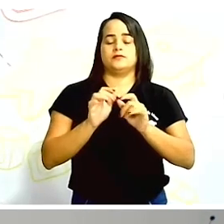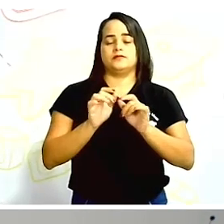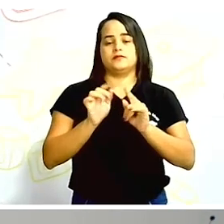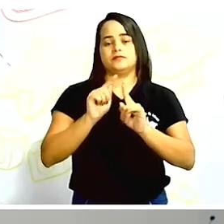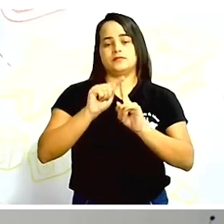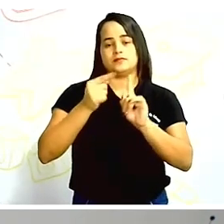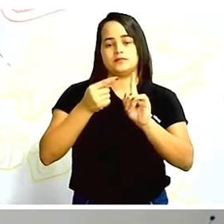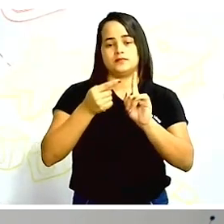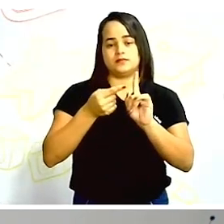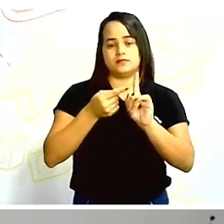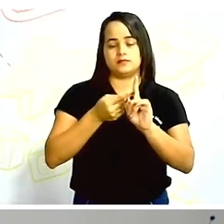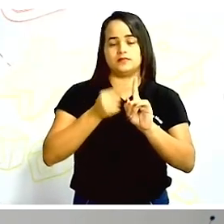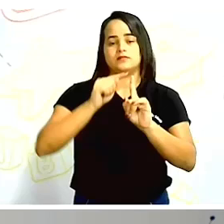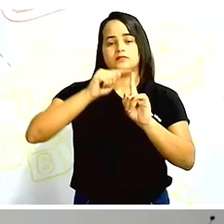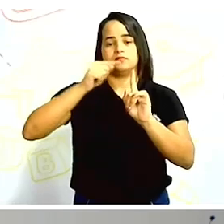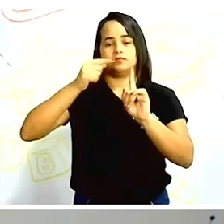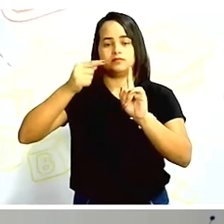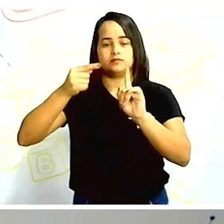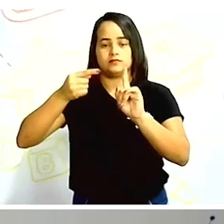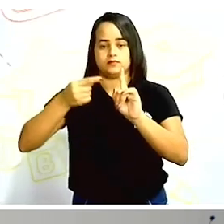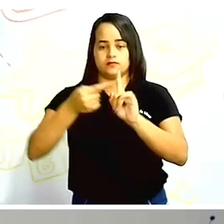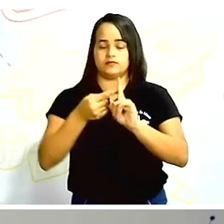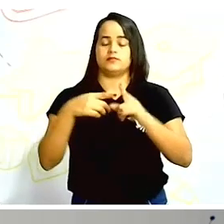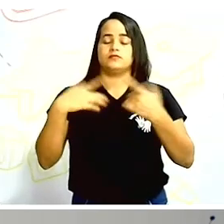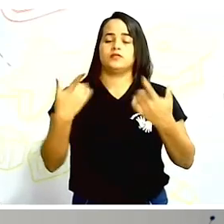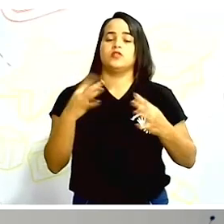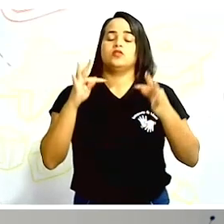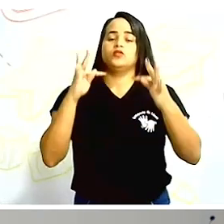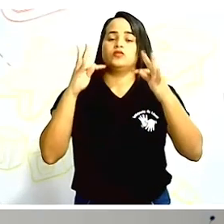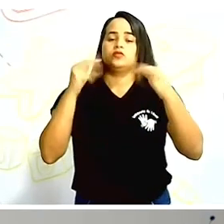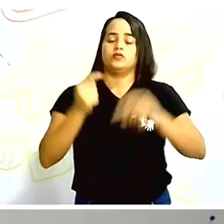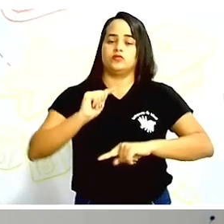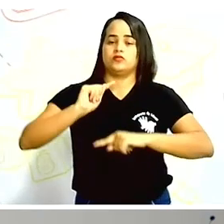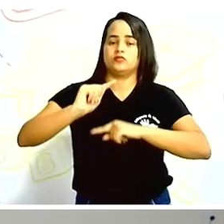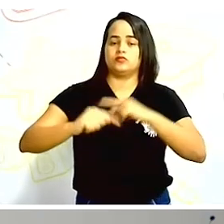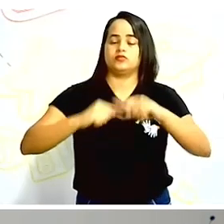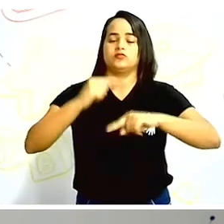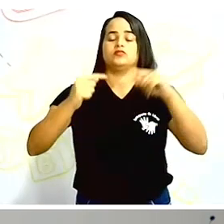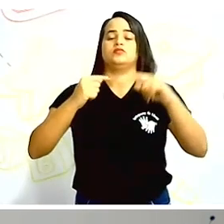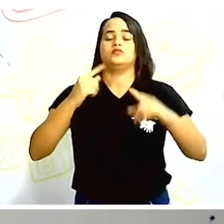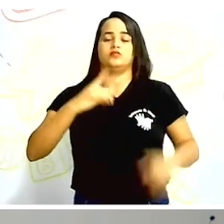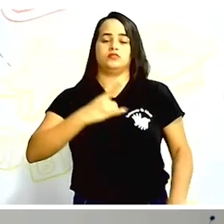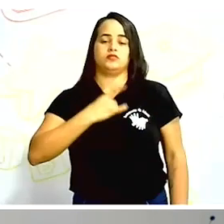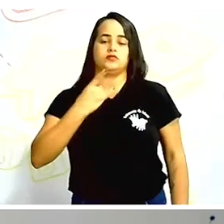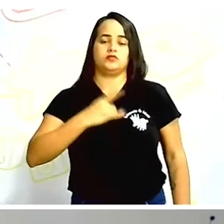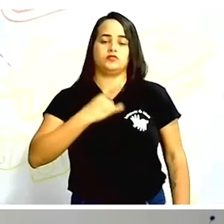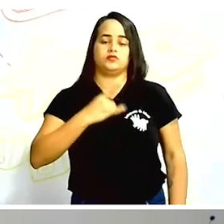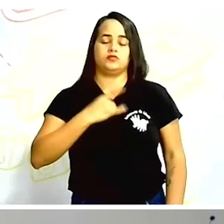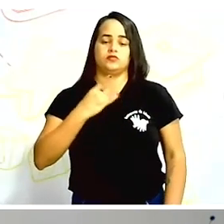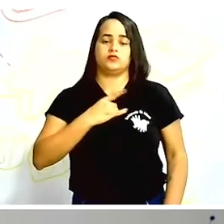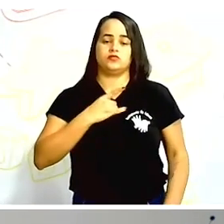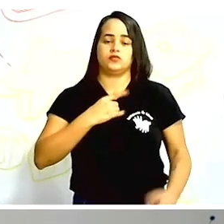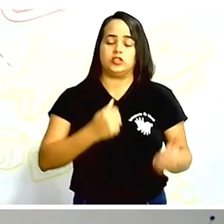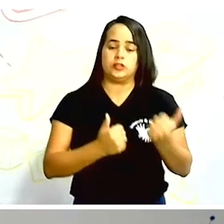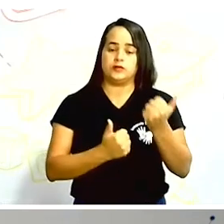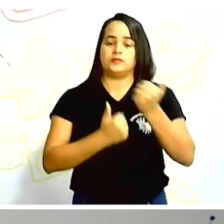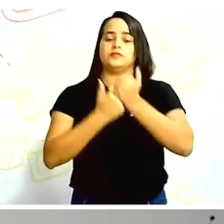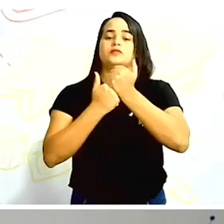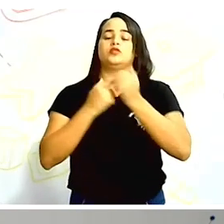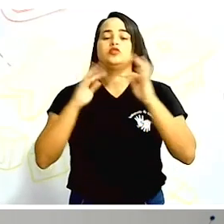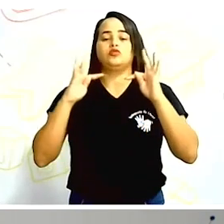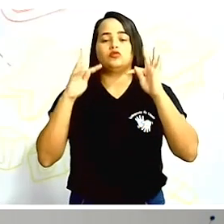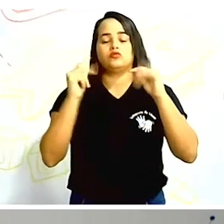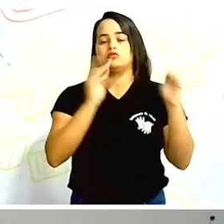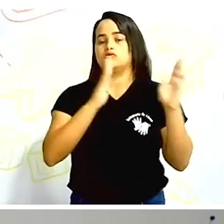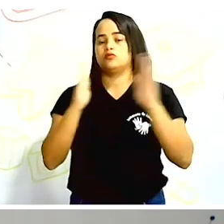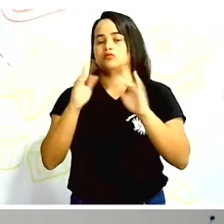embrião. Então, todo esse desenvolvimento aí é por conta da progesterona, que vai auxiliar a mulher em todo o seu período